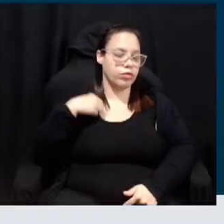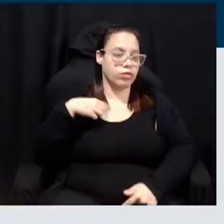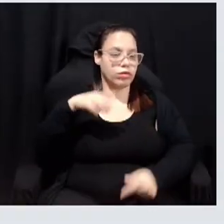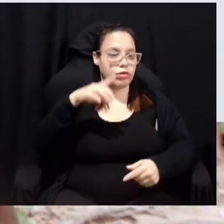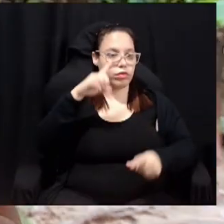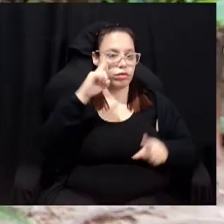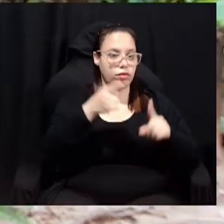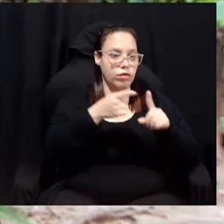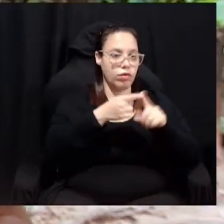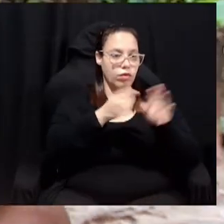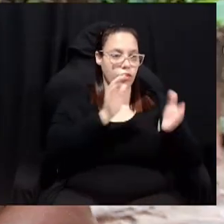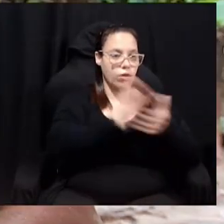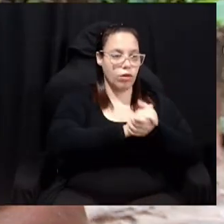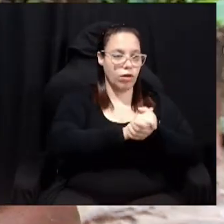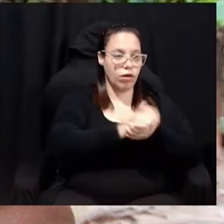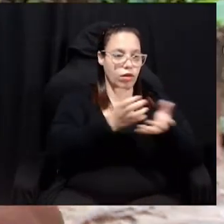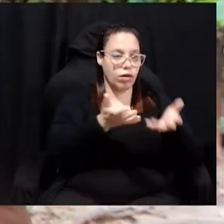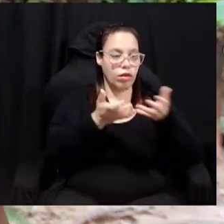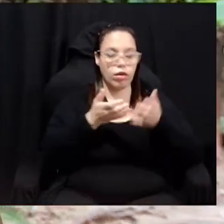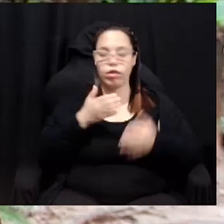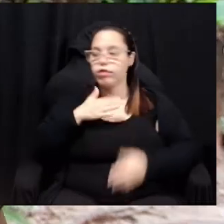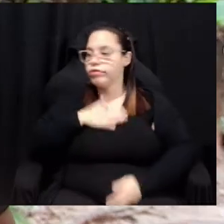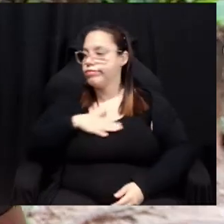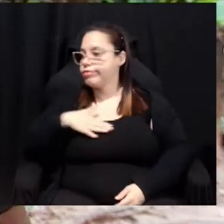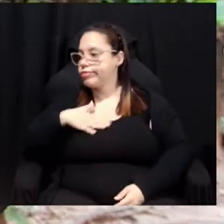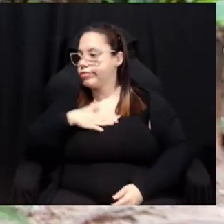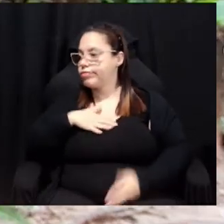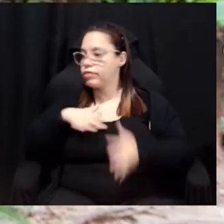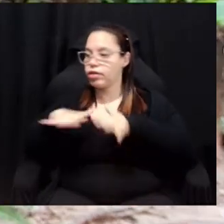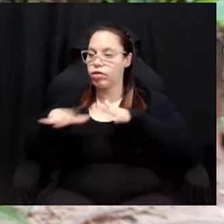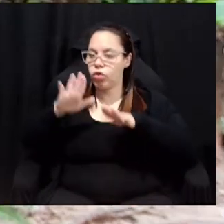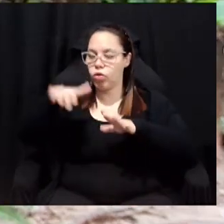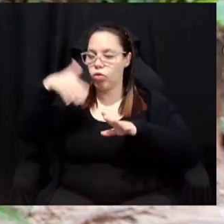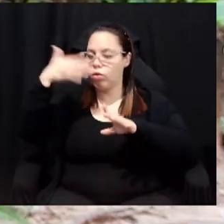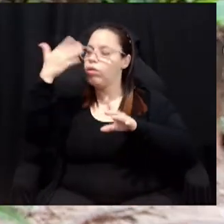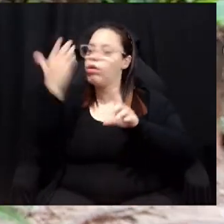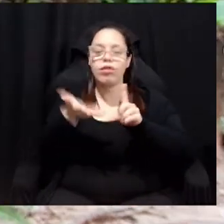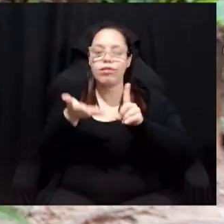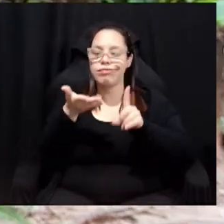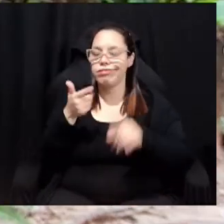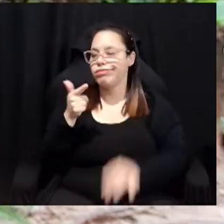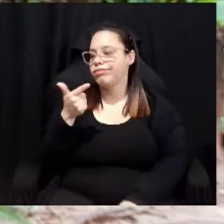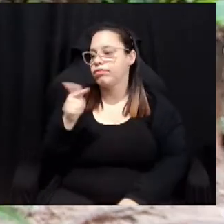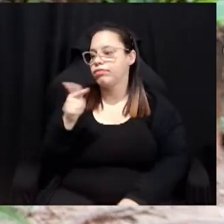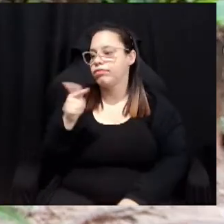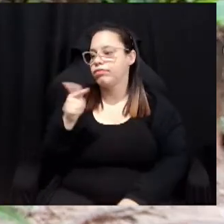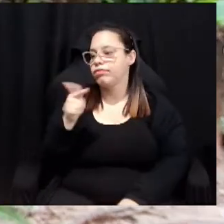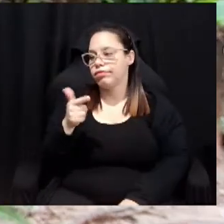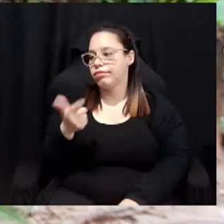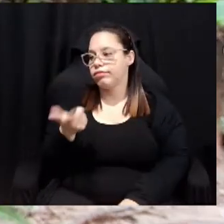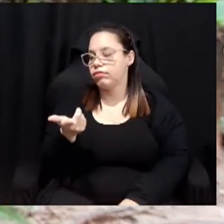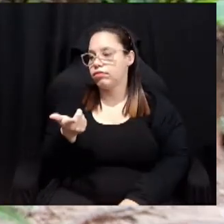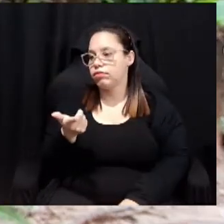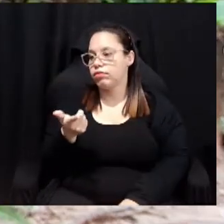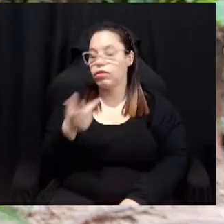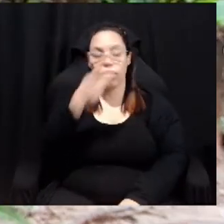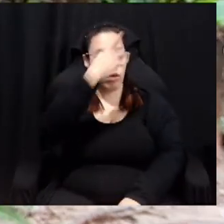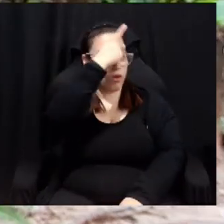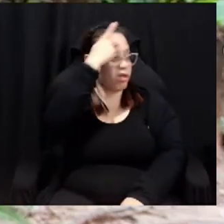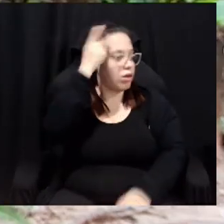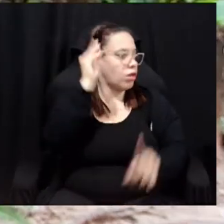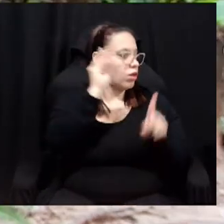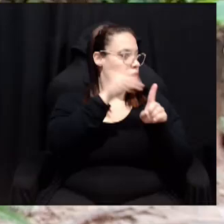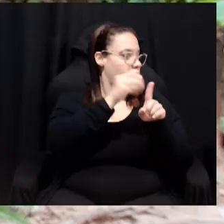casal. E eu queria agradar, eu queria dar um momento de honra para essas pessoas que não tinham ou nem, né? Eram pessoas em vulnerabilidade